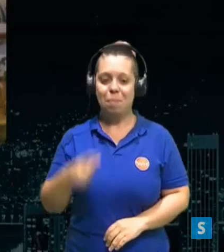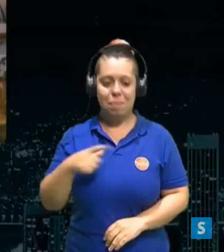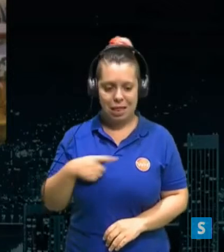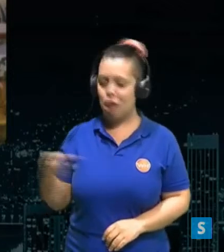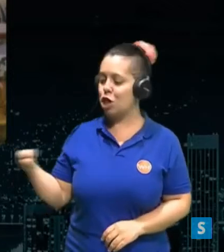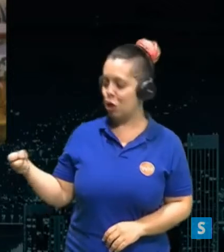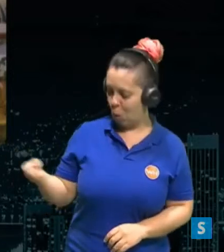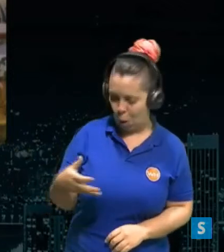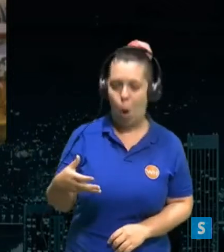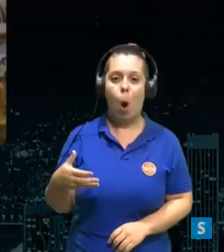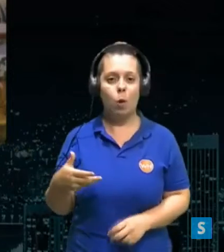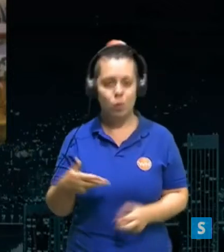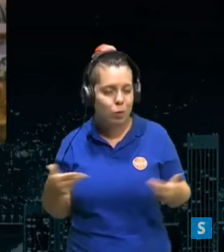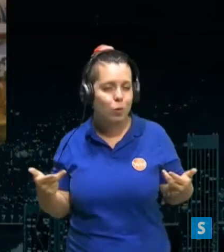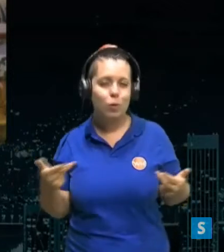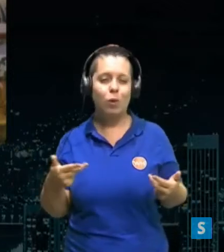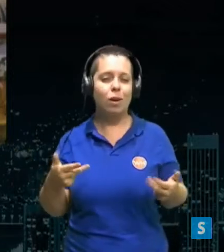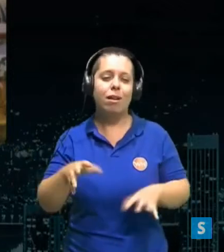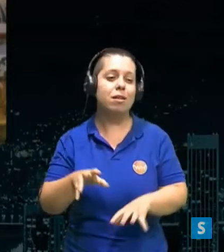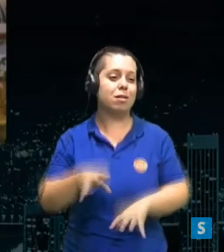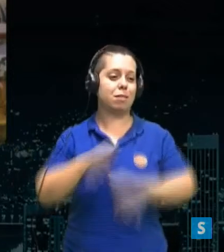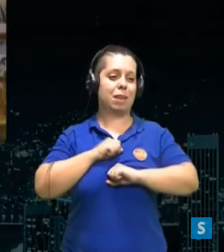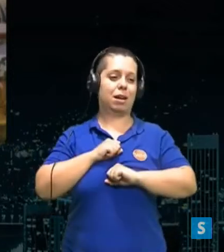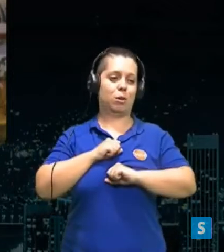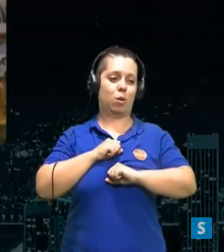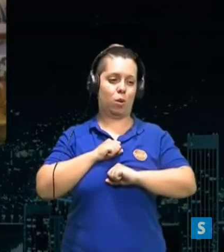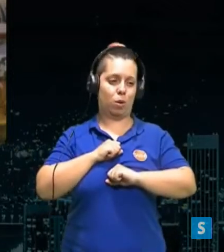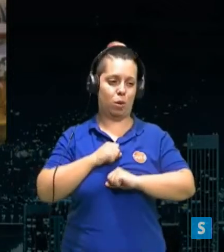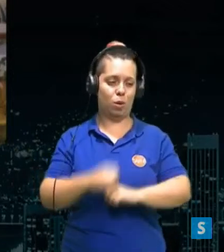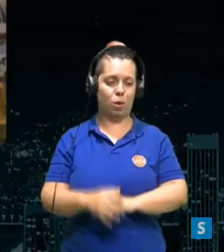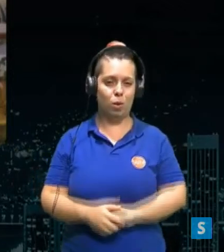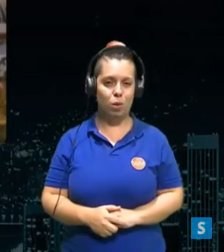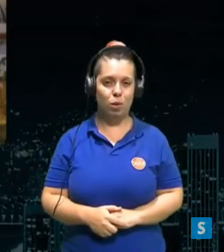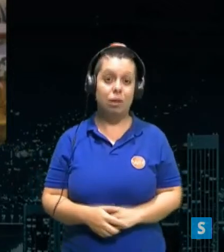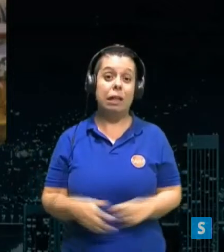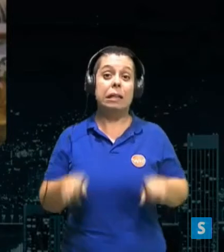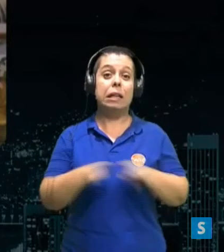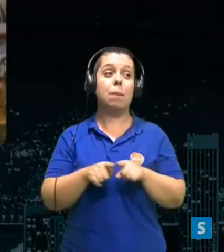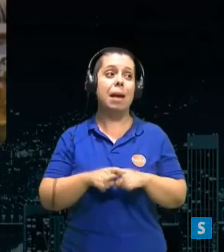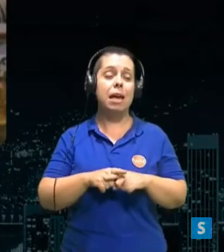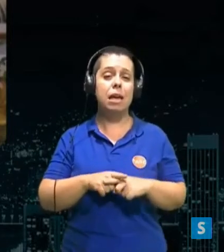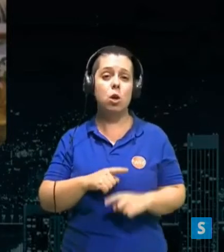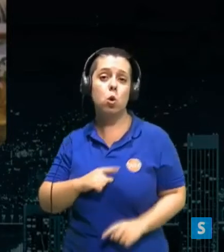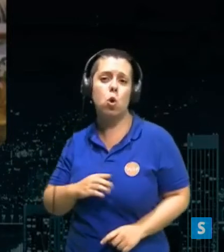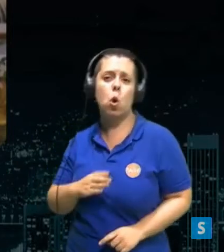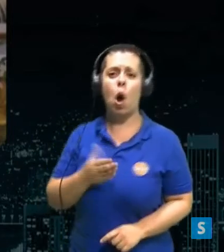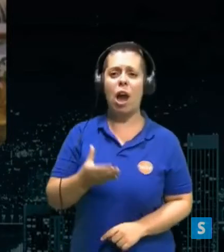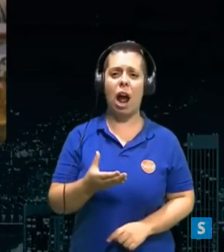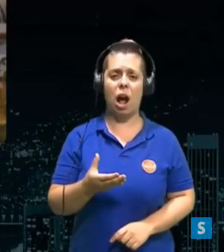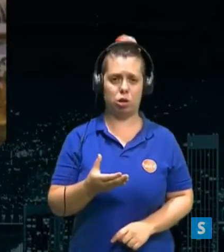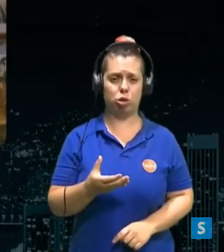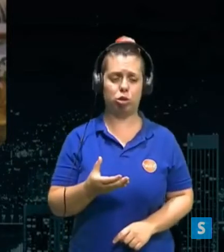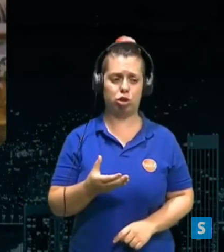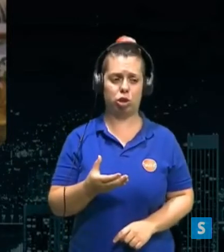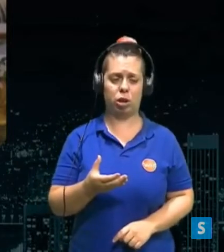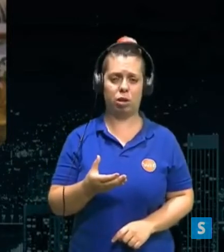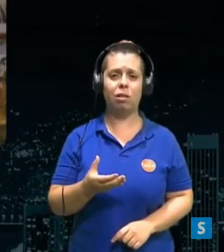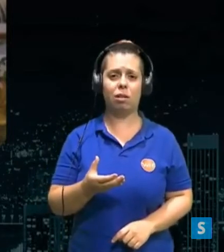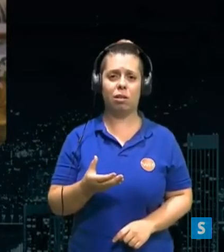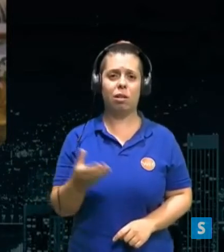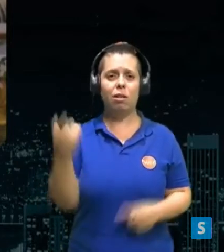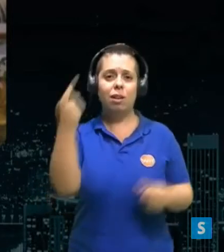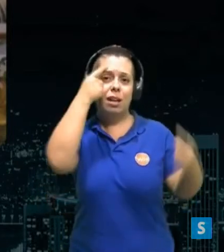novo uma novidade curioso e inspirador e a coragem também de ser